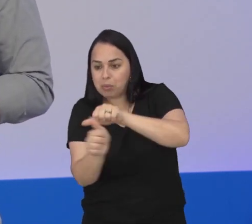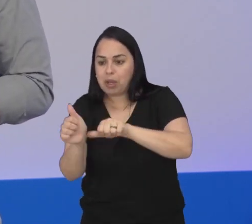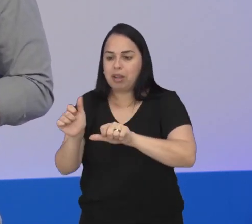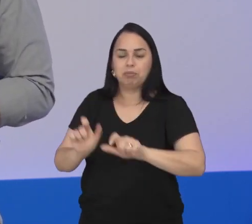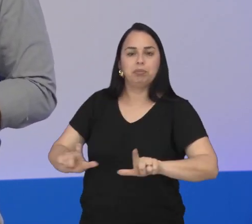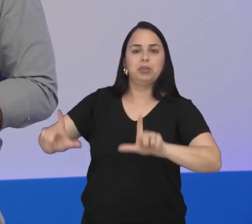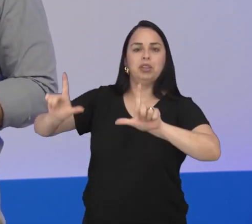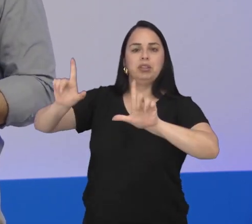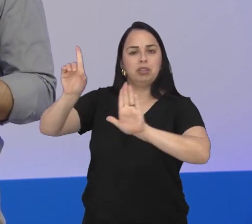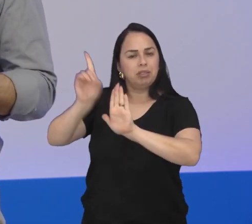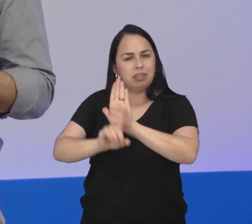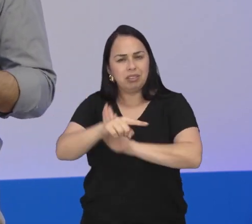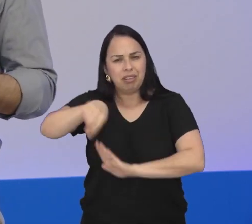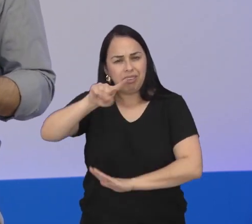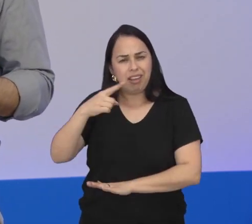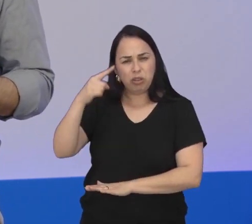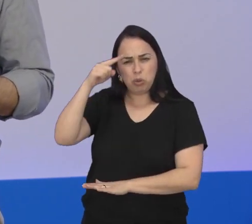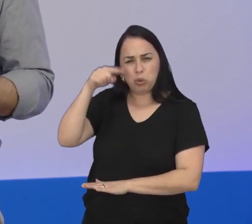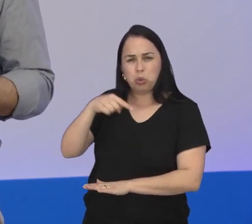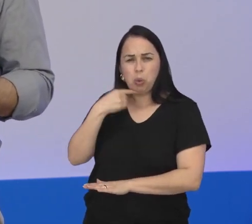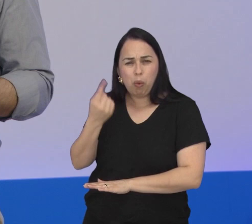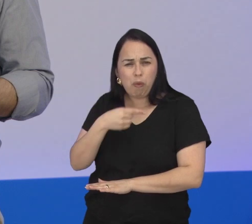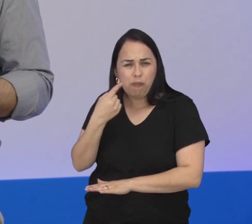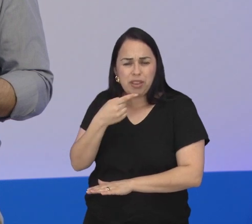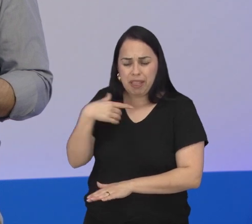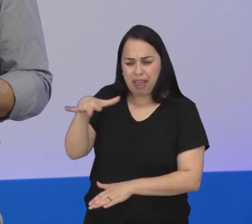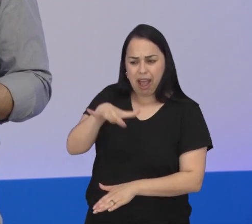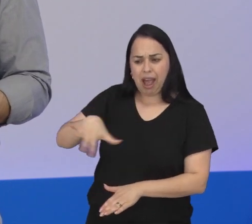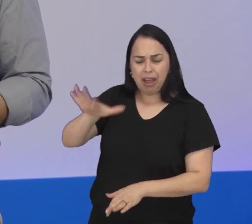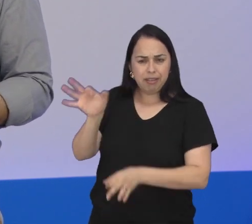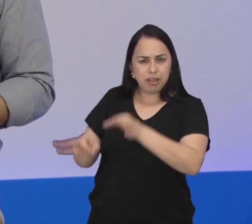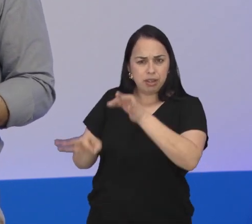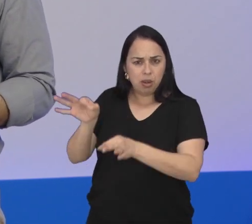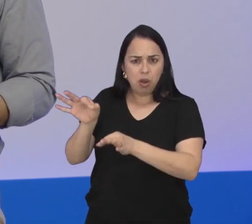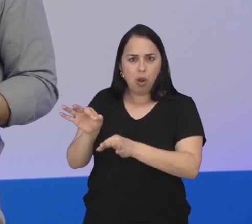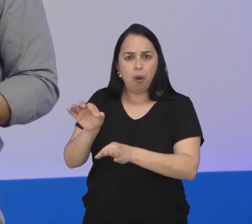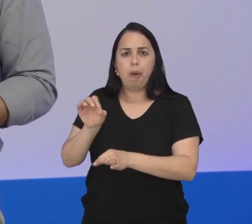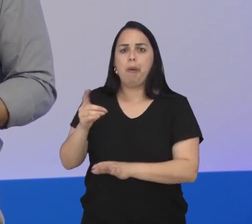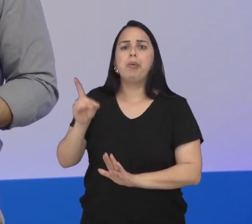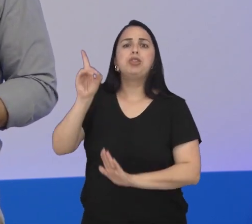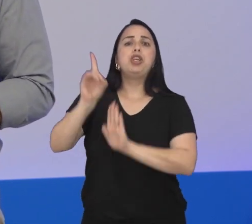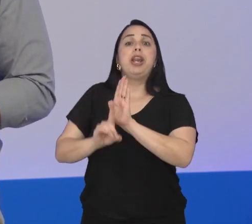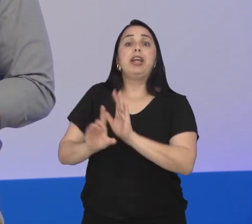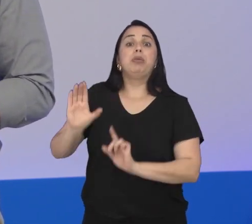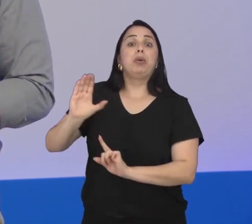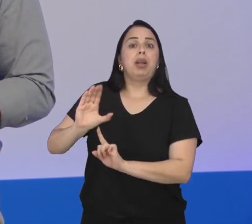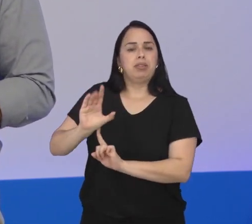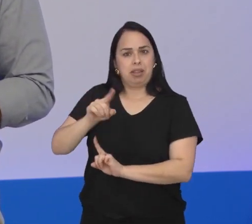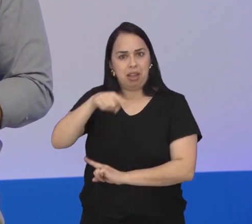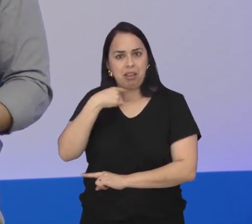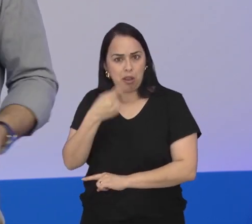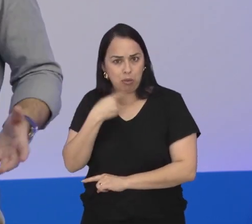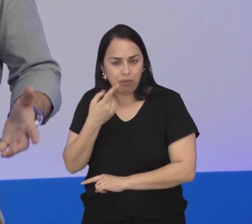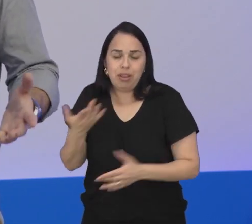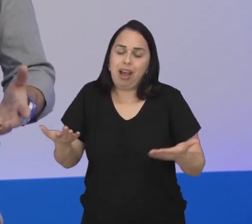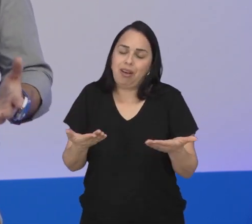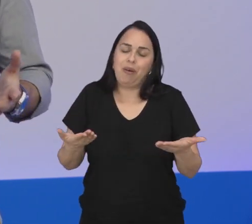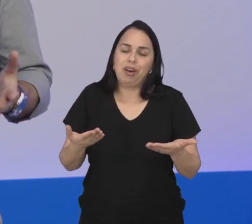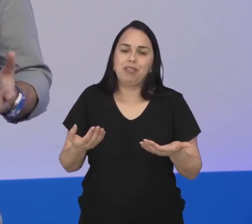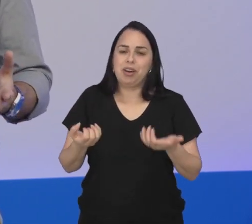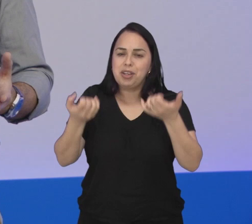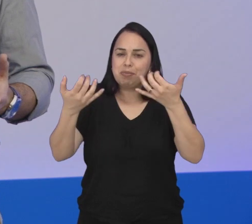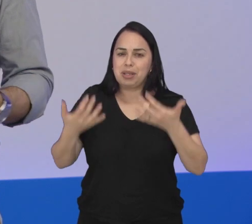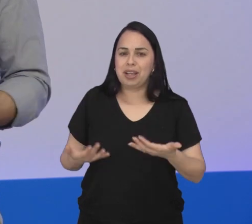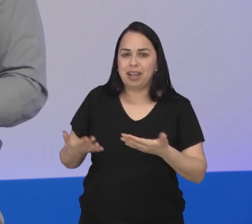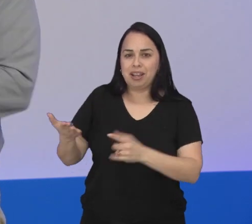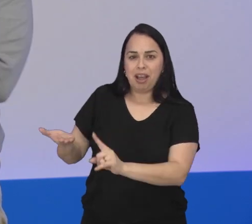quadro Seu Direito. Tem alguma dúvida sobre o universo jurídico, aquelas questões que envolvem o direito do consumidor? Então aqui é o seu